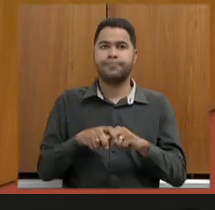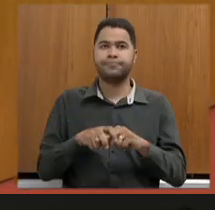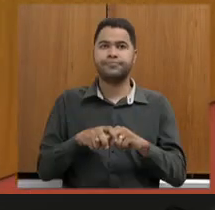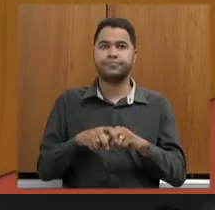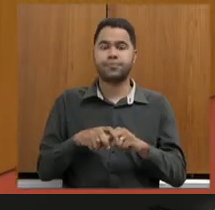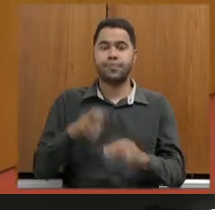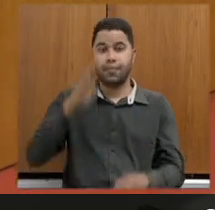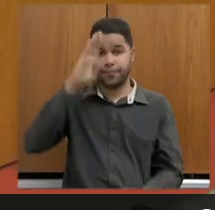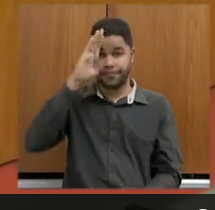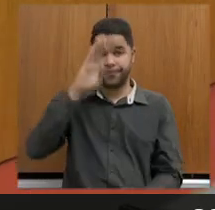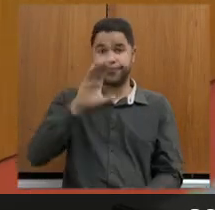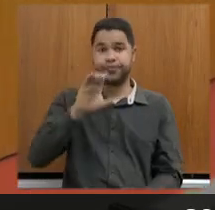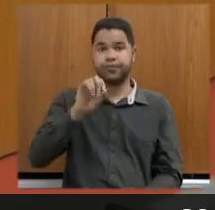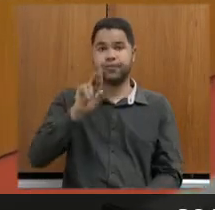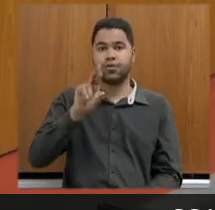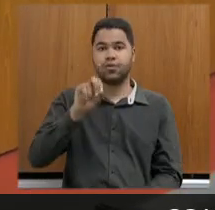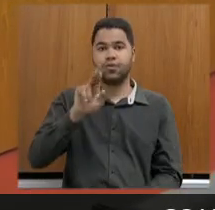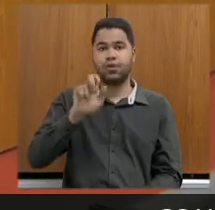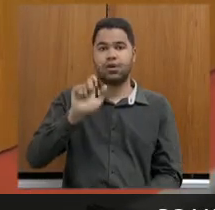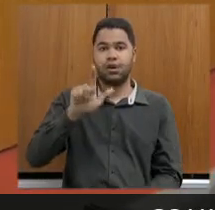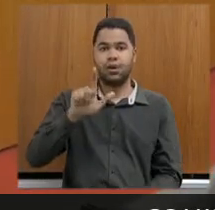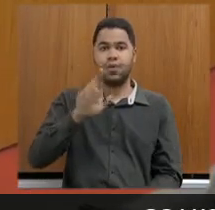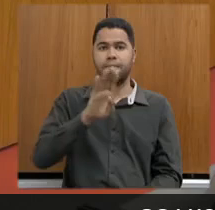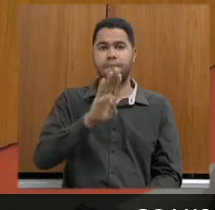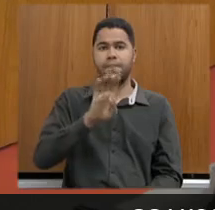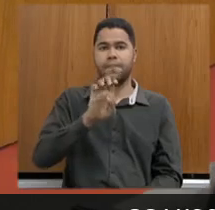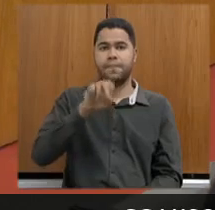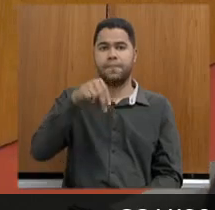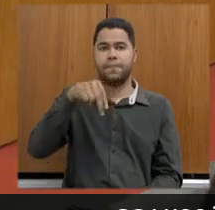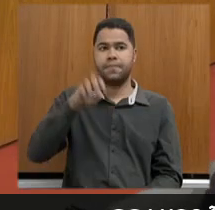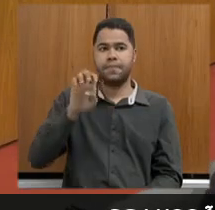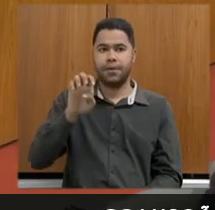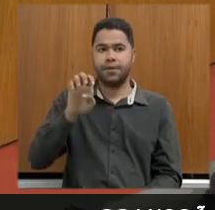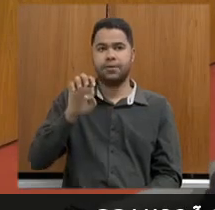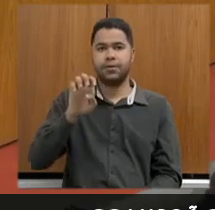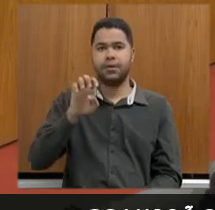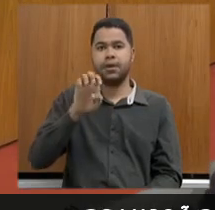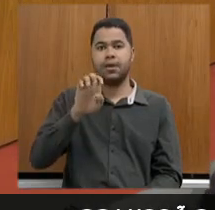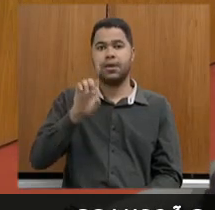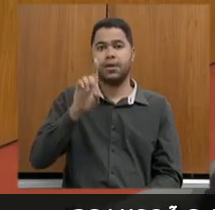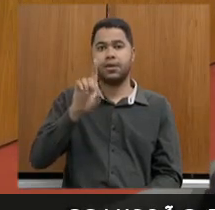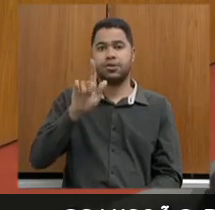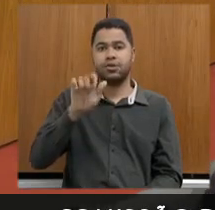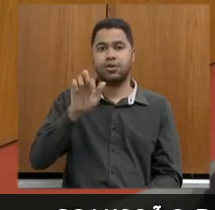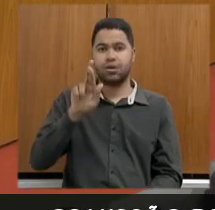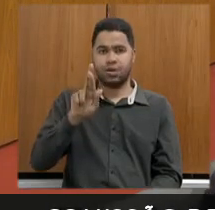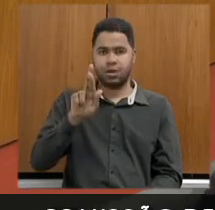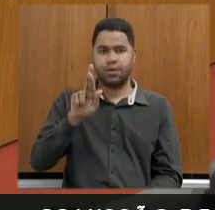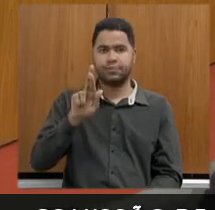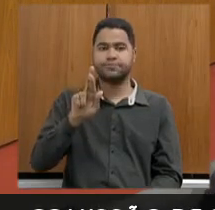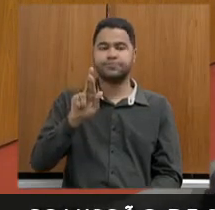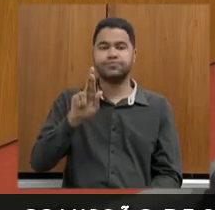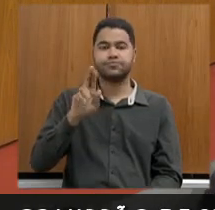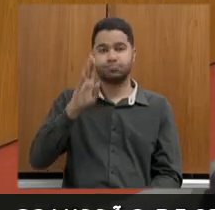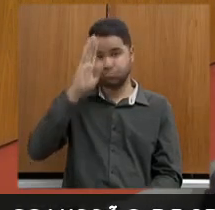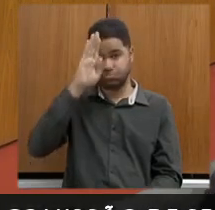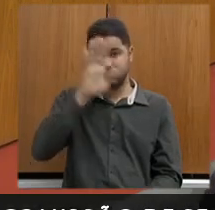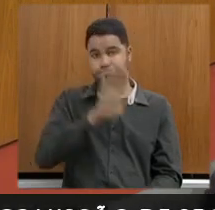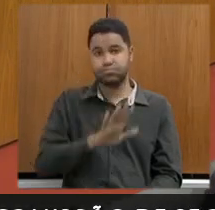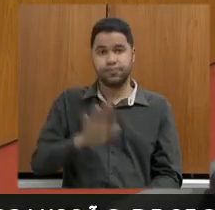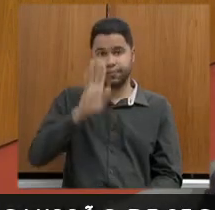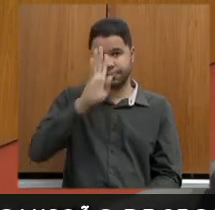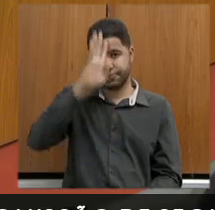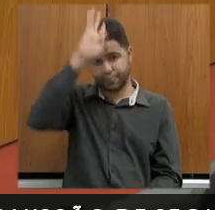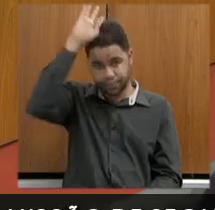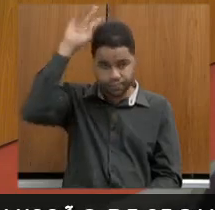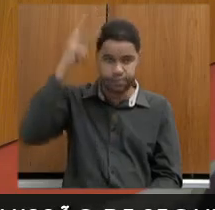e o Coronel BM o Edgar Estevão da Silva Comandante Geral do Corpo de